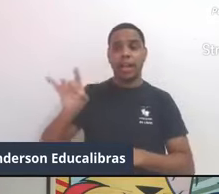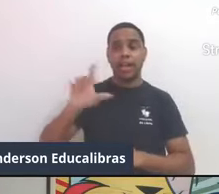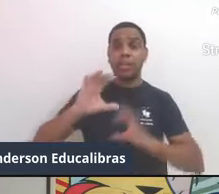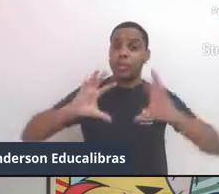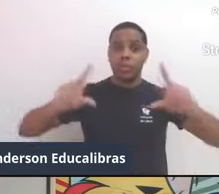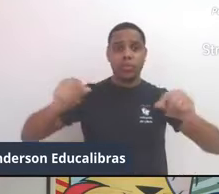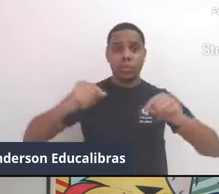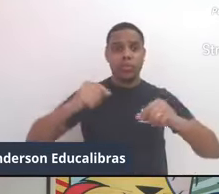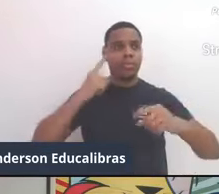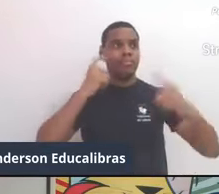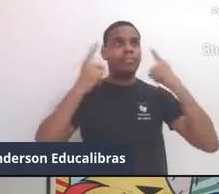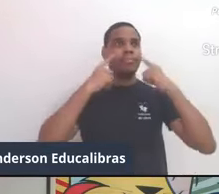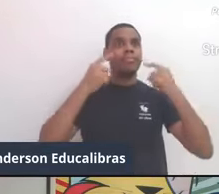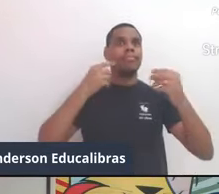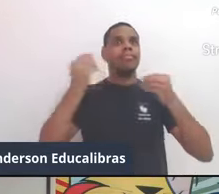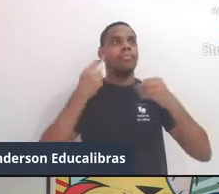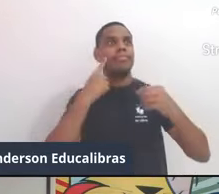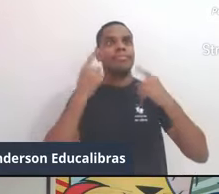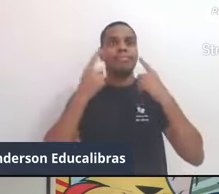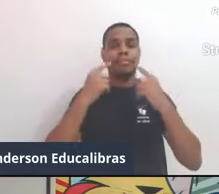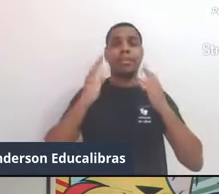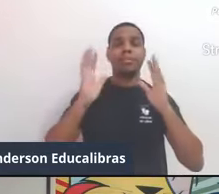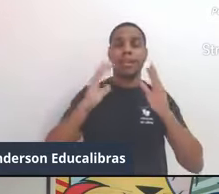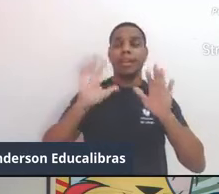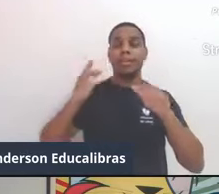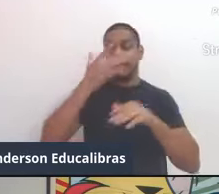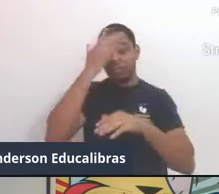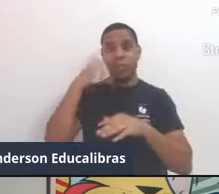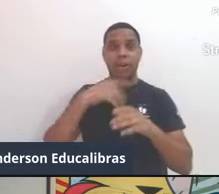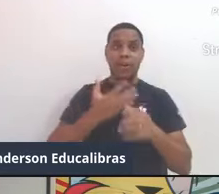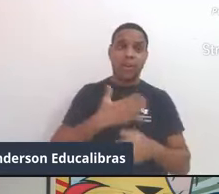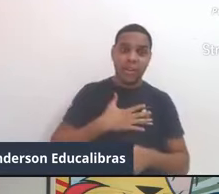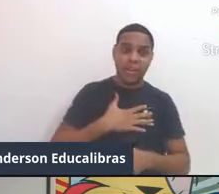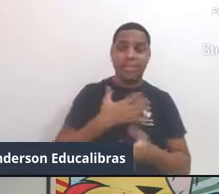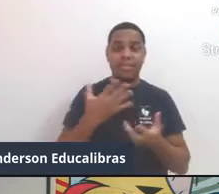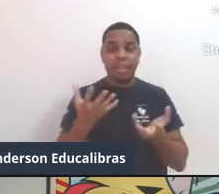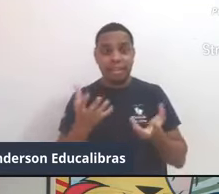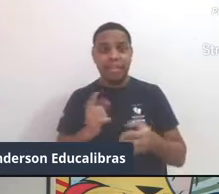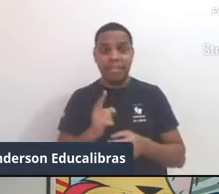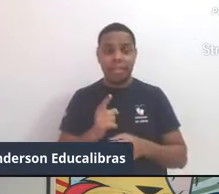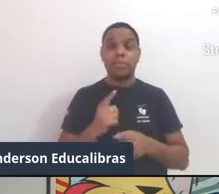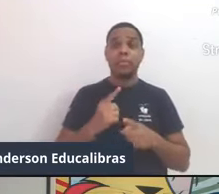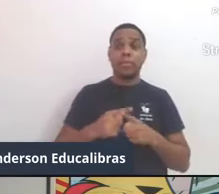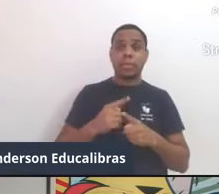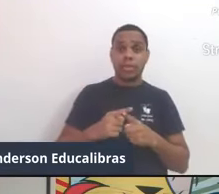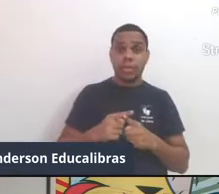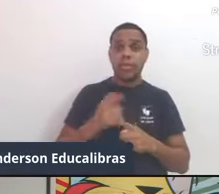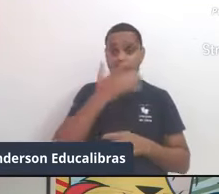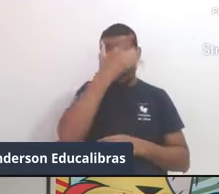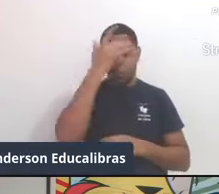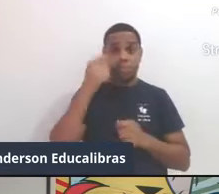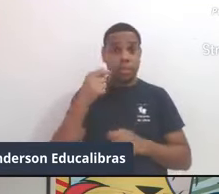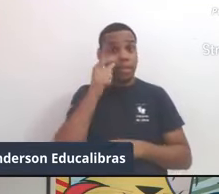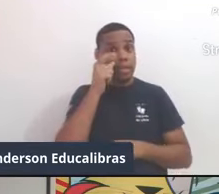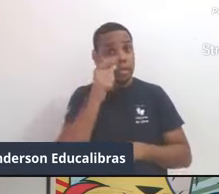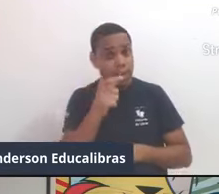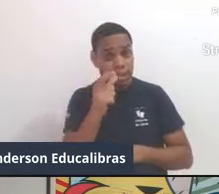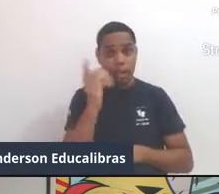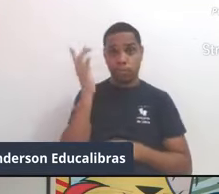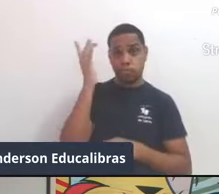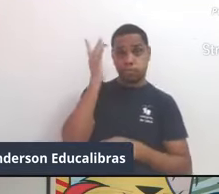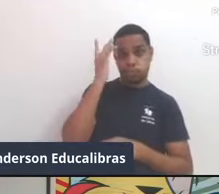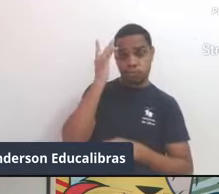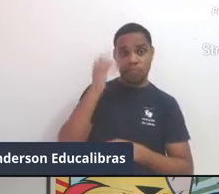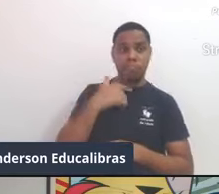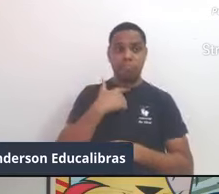mundo, de modo geral. Mas nem todos vão chegar lá, claro. Por quê? Porque aí exige interesse, talento,